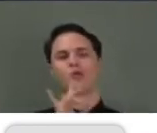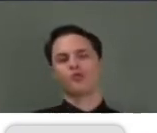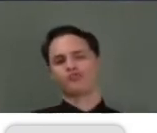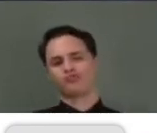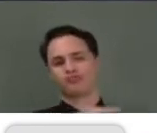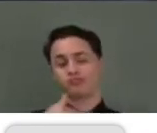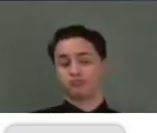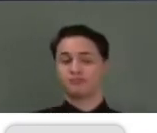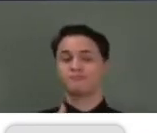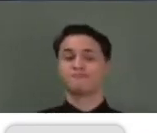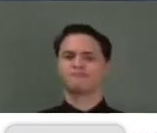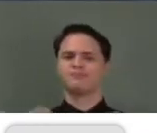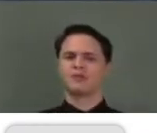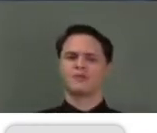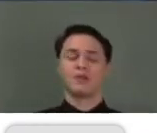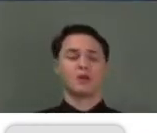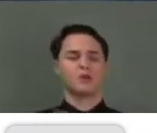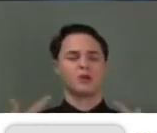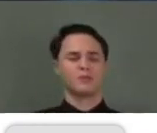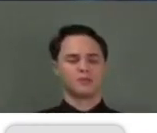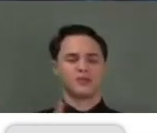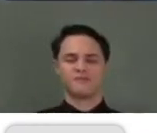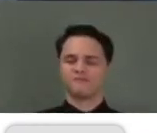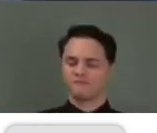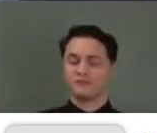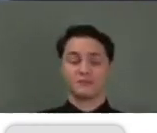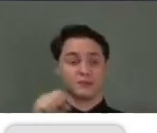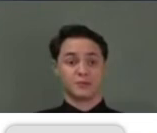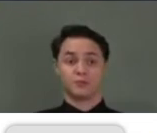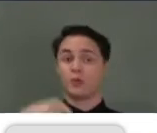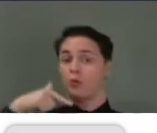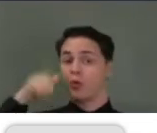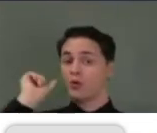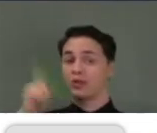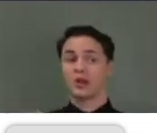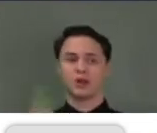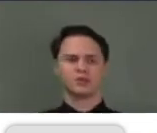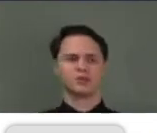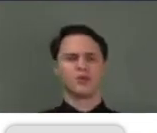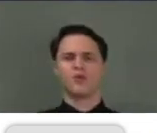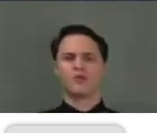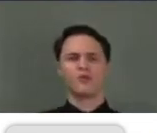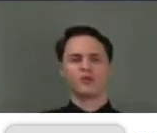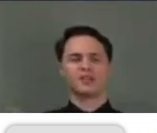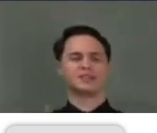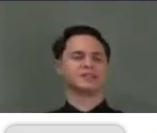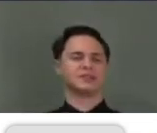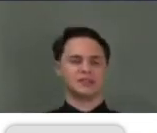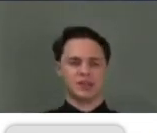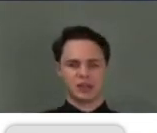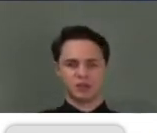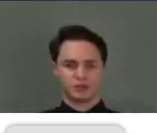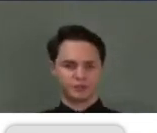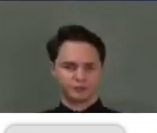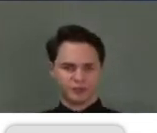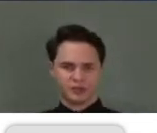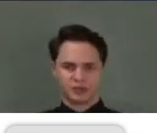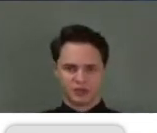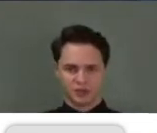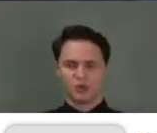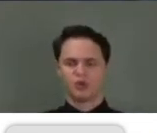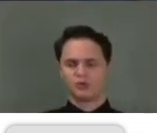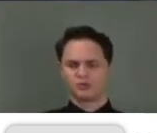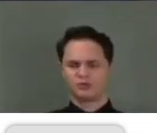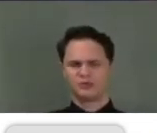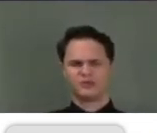citou os recentes ataques de milicianos no Rio de Janeiro ontem nós tivemos na Cidade do Rio de Janeiro uma situação de